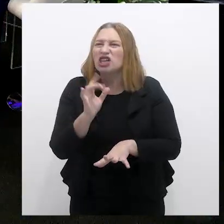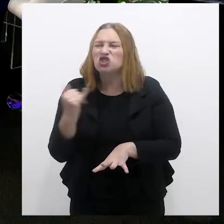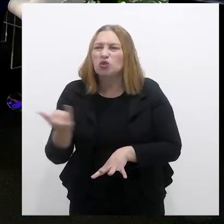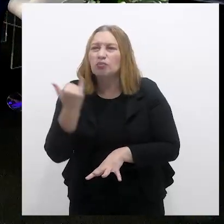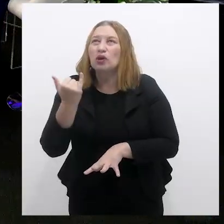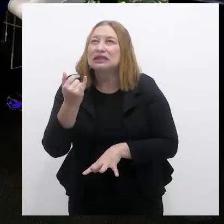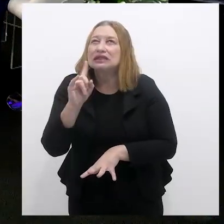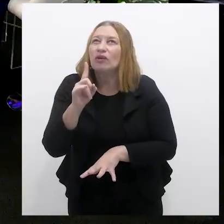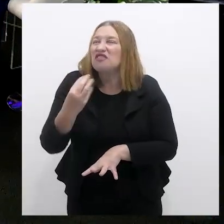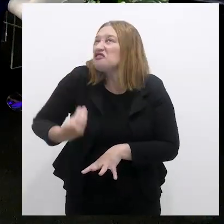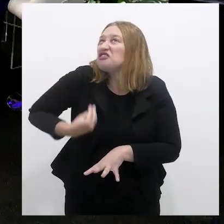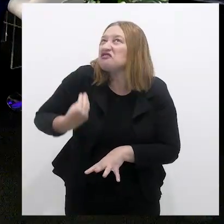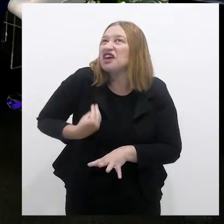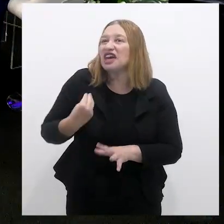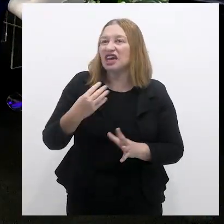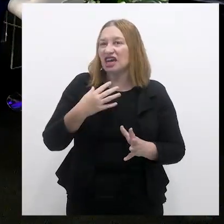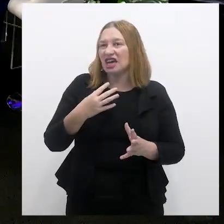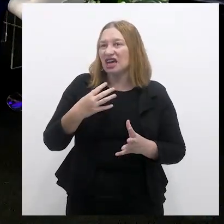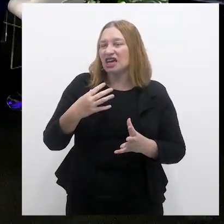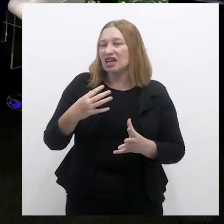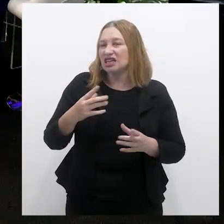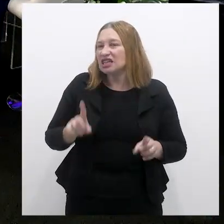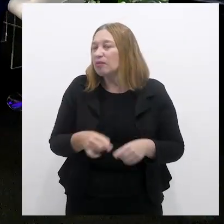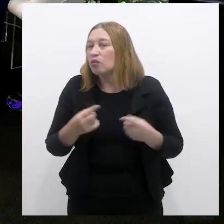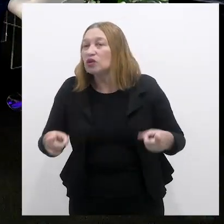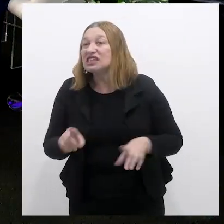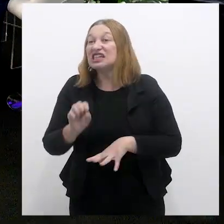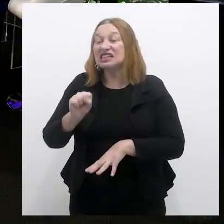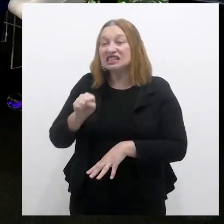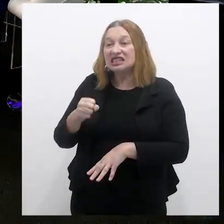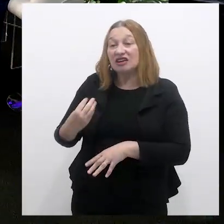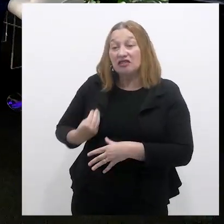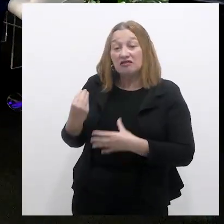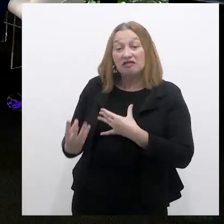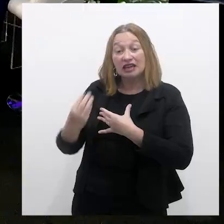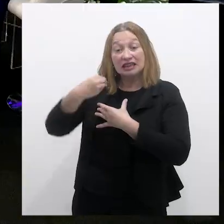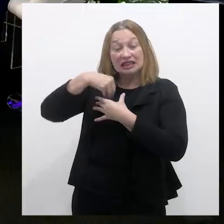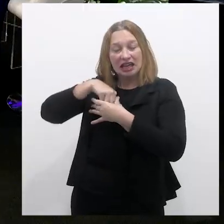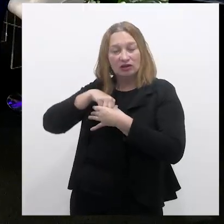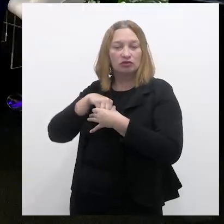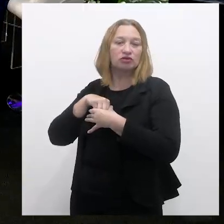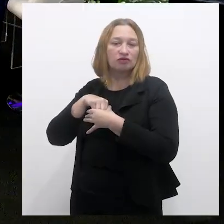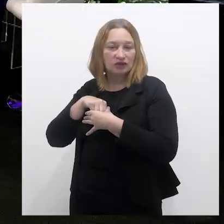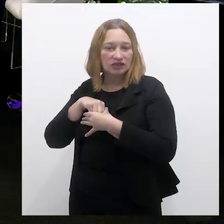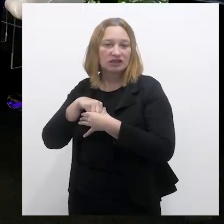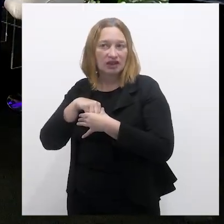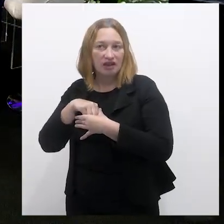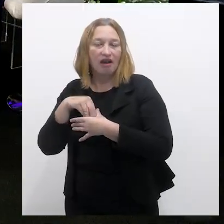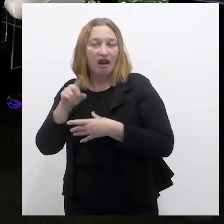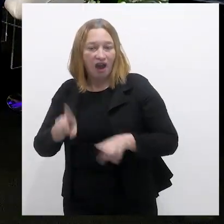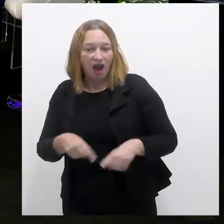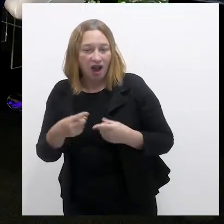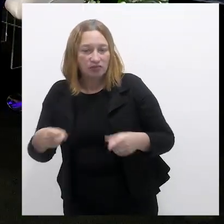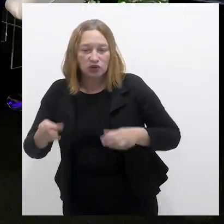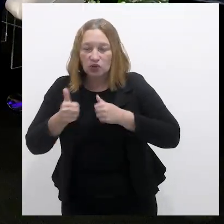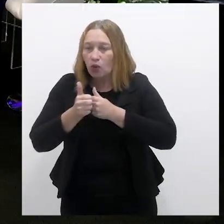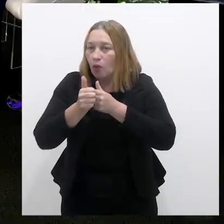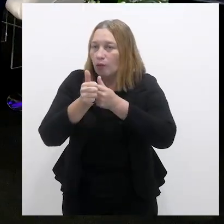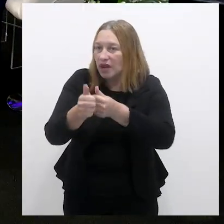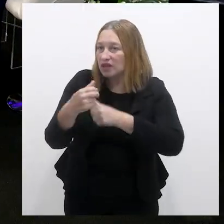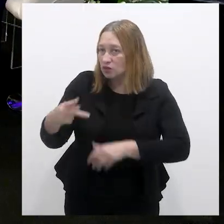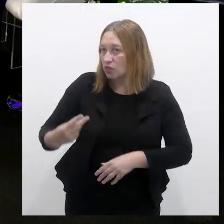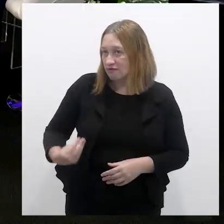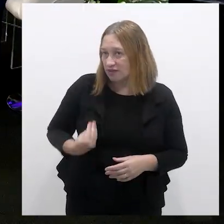importante não é viver da música, é viver a música. Sim, Né? É ter a música como companheira de vida Sim. por toda